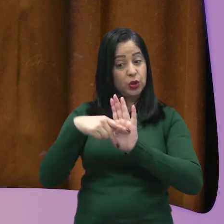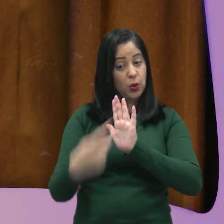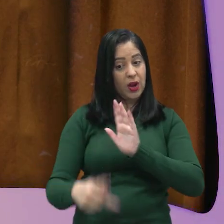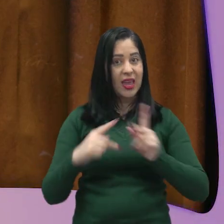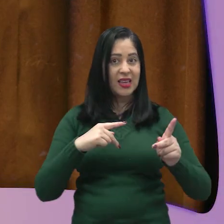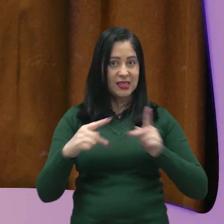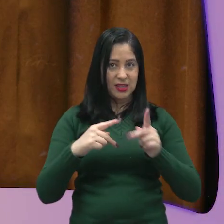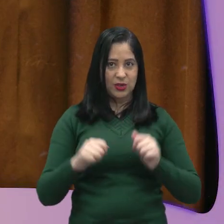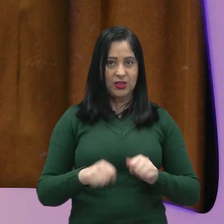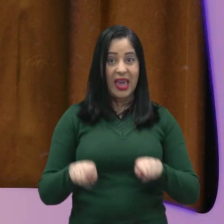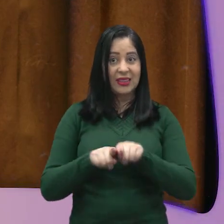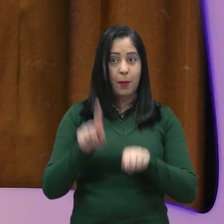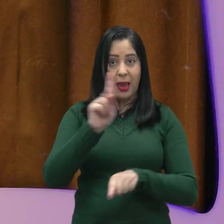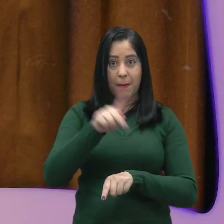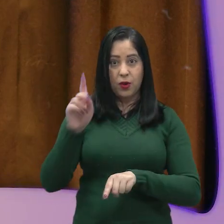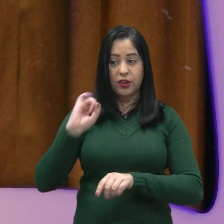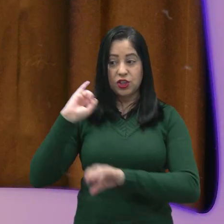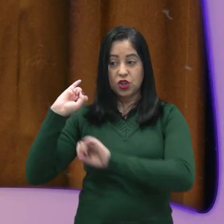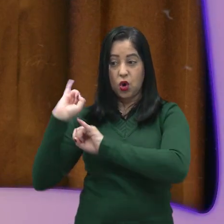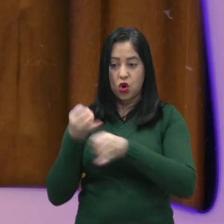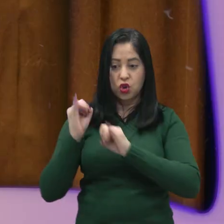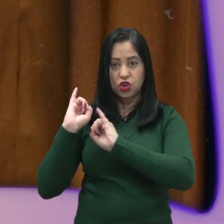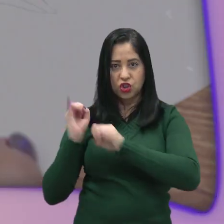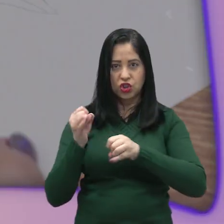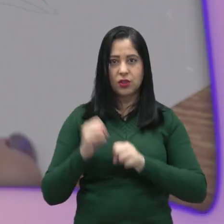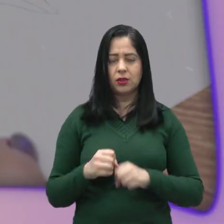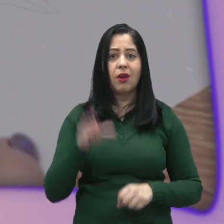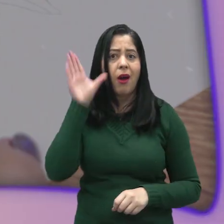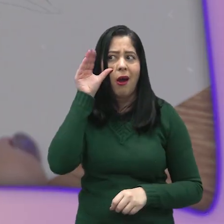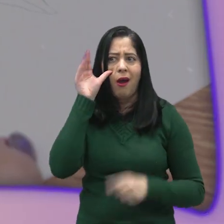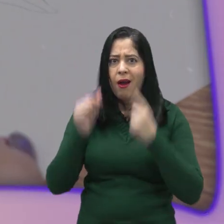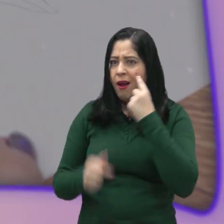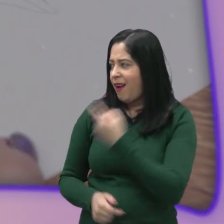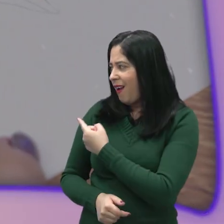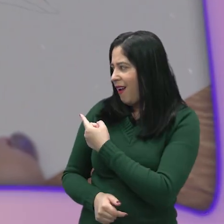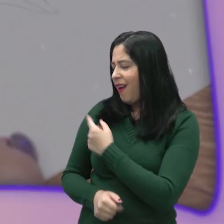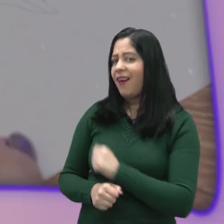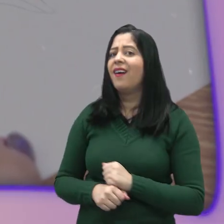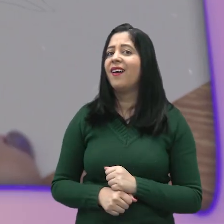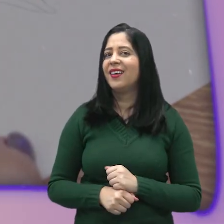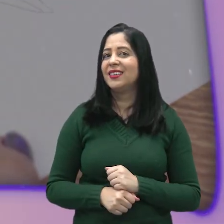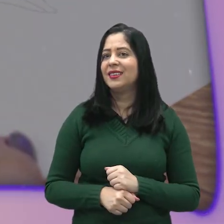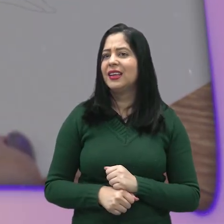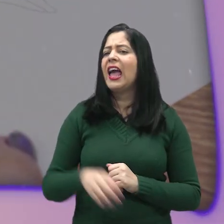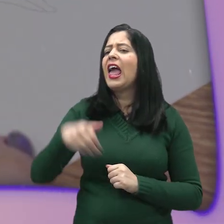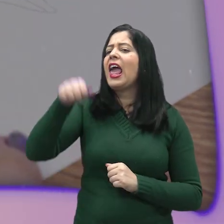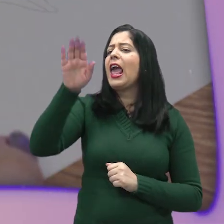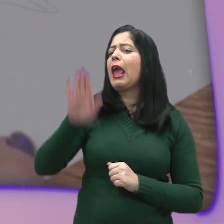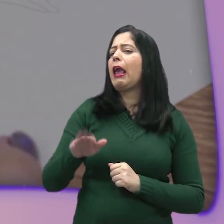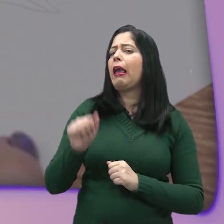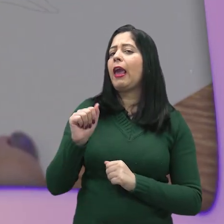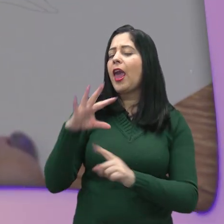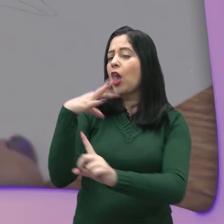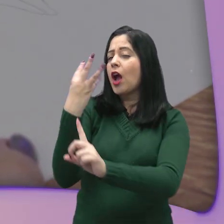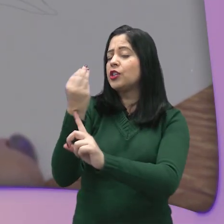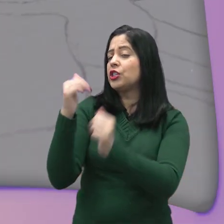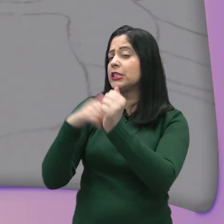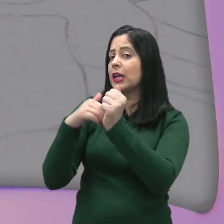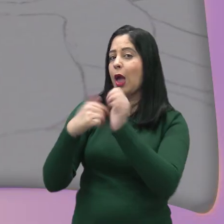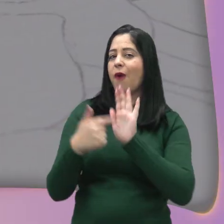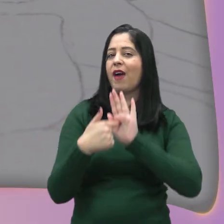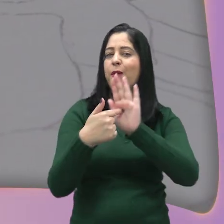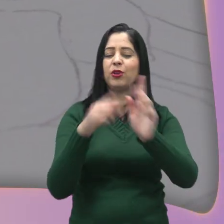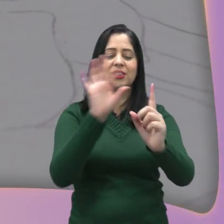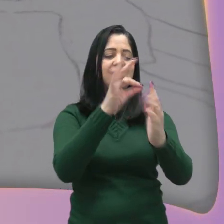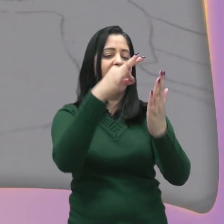José dos Campos e professor também de jiu-jitsu. E vamos dar uma espiadinha na obra do quadro? Hoje, o nosso artista misterioso vai